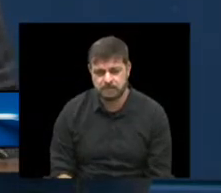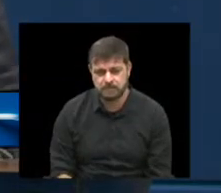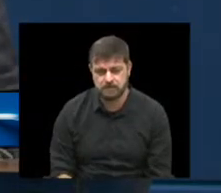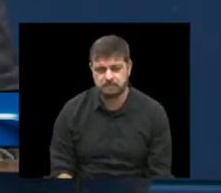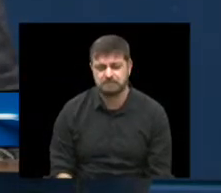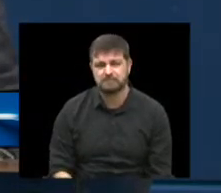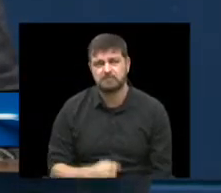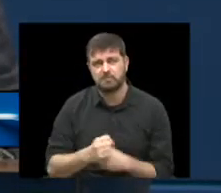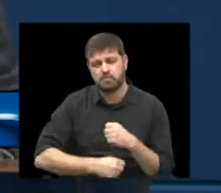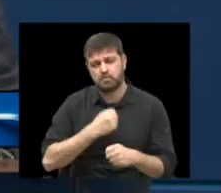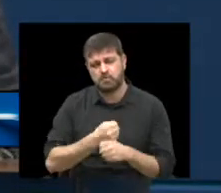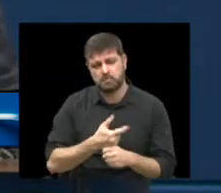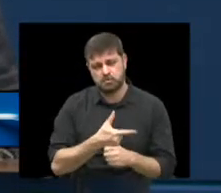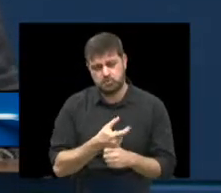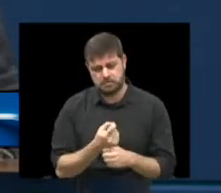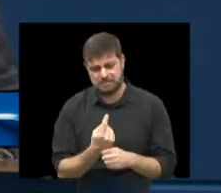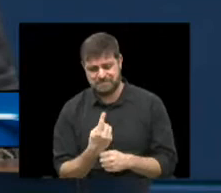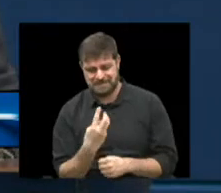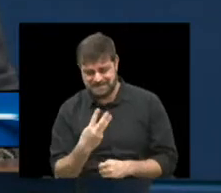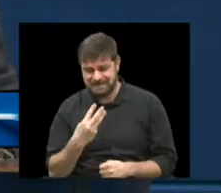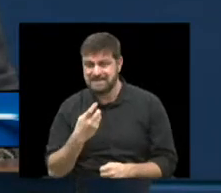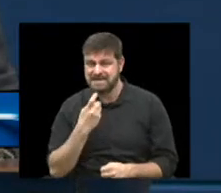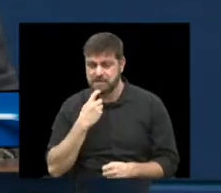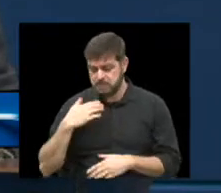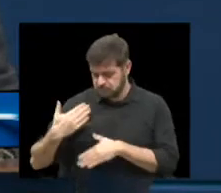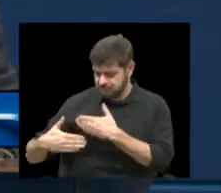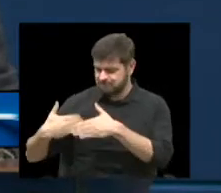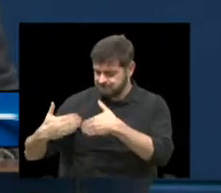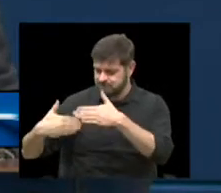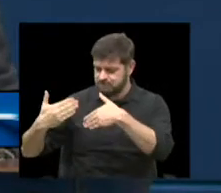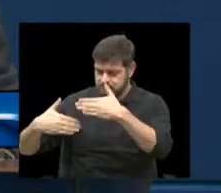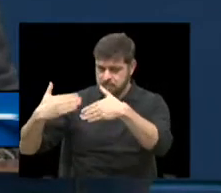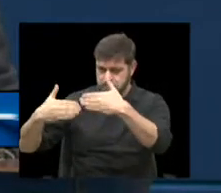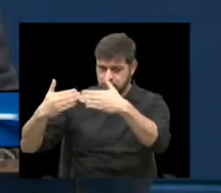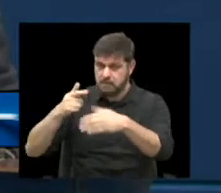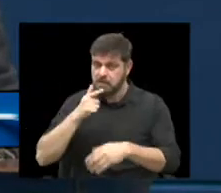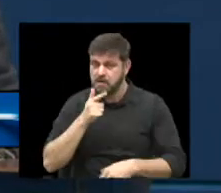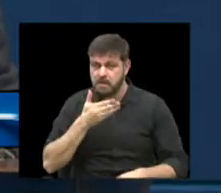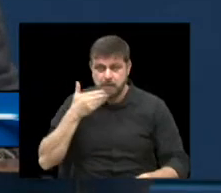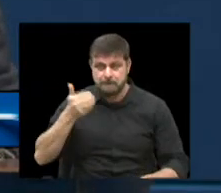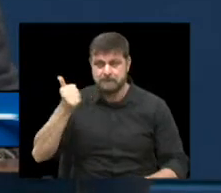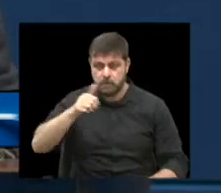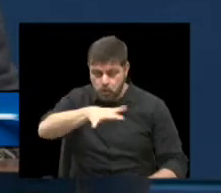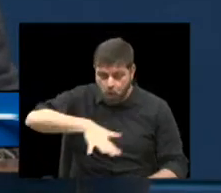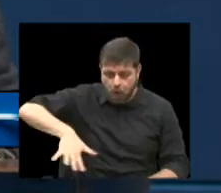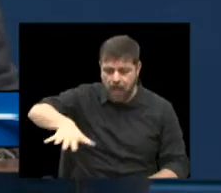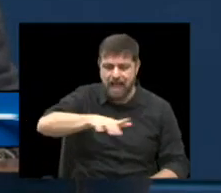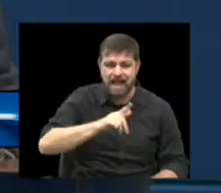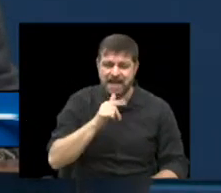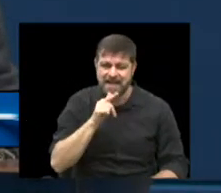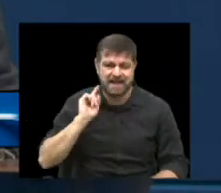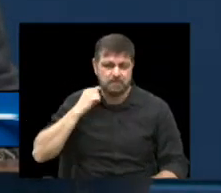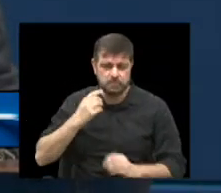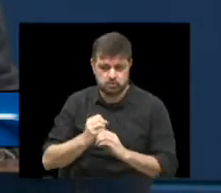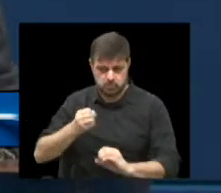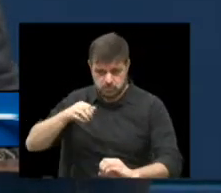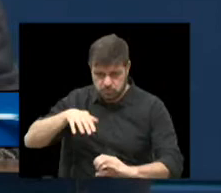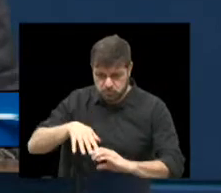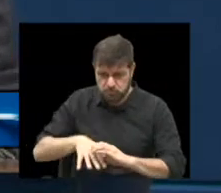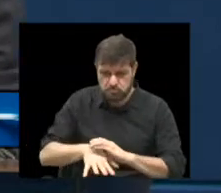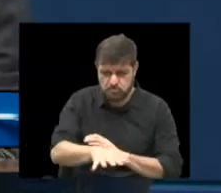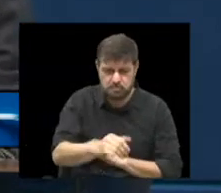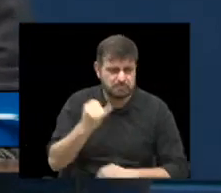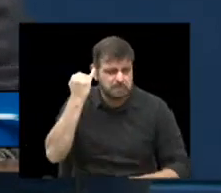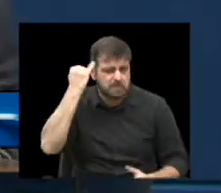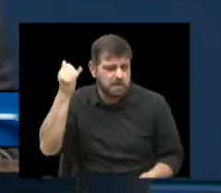Desde 2013, Campinas vem avançando muito no saneamento, tendo aí para que vocês tenham uma